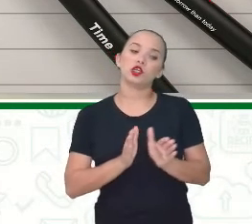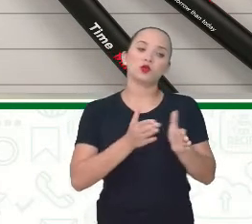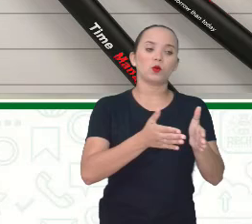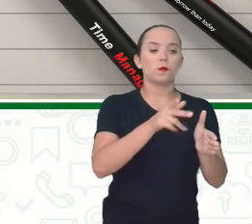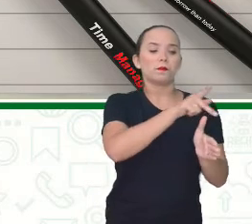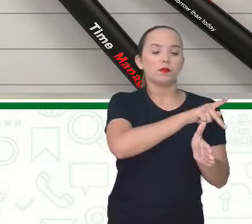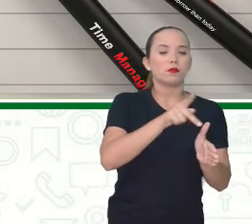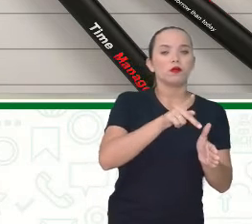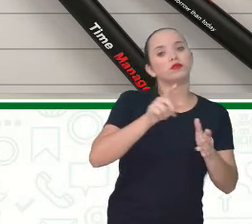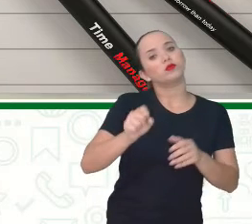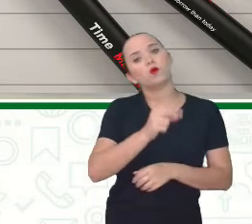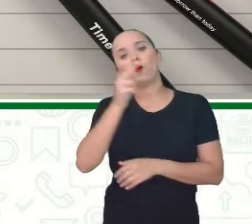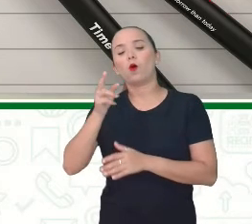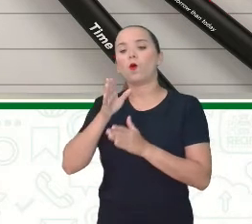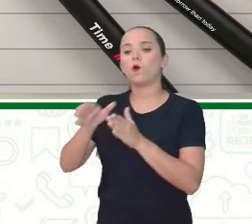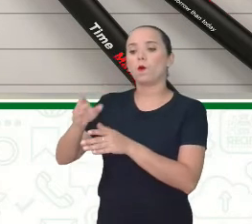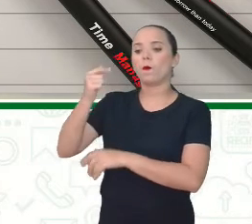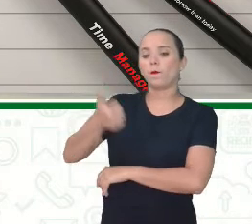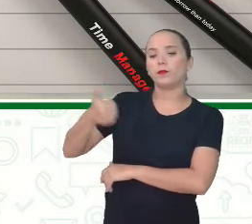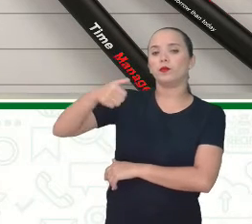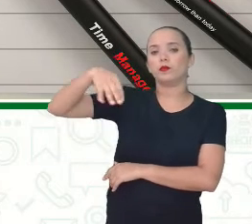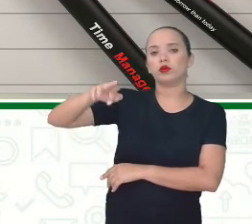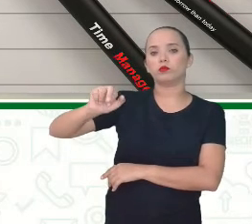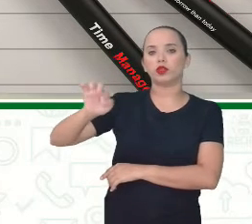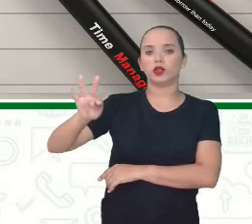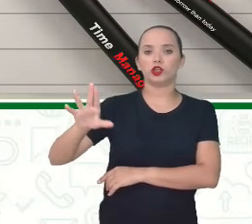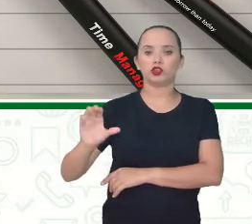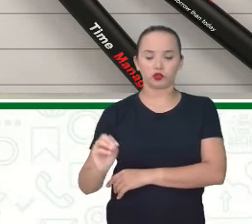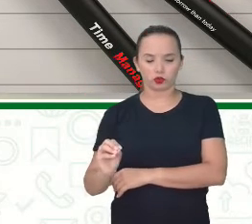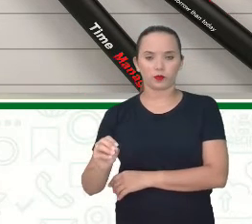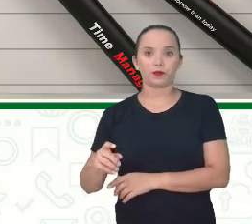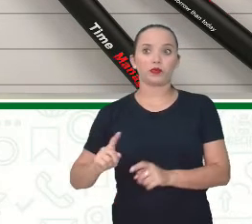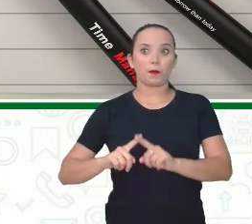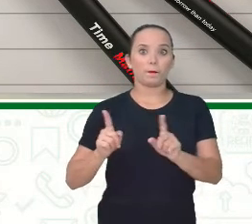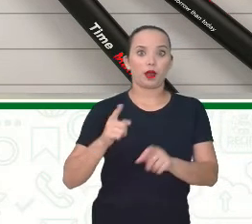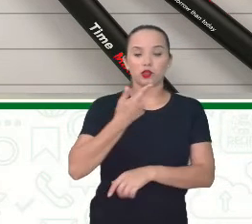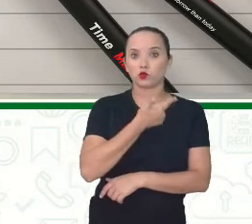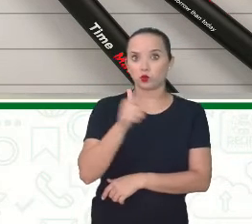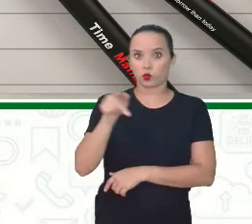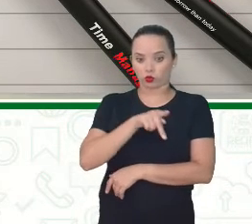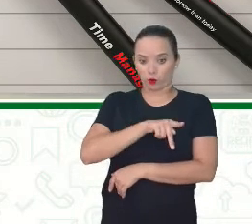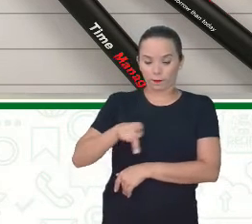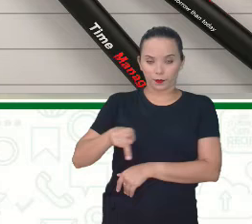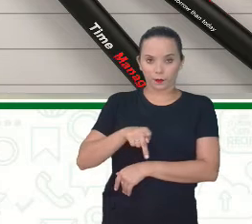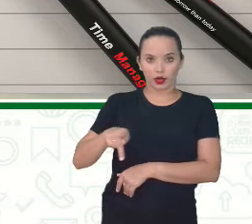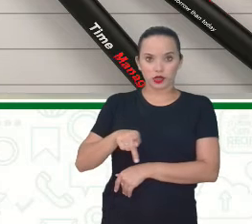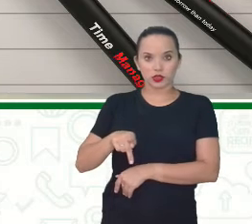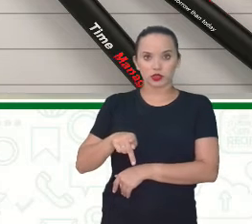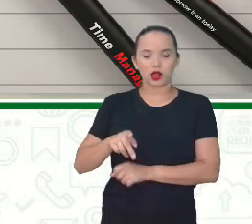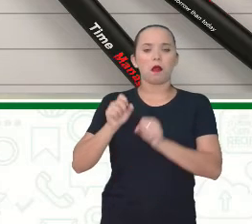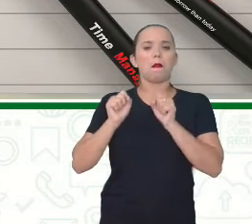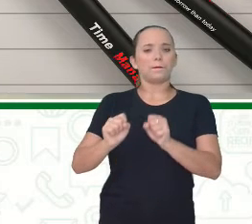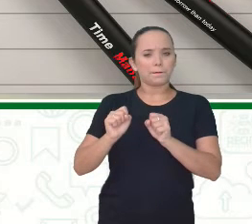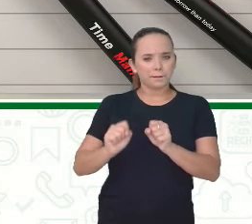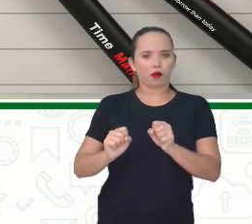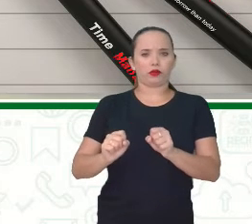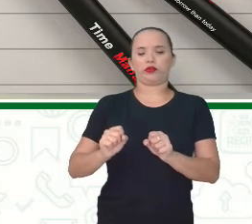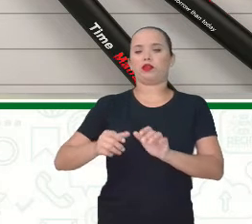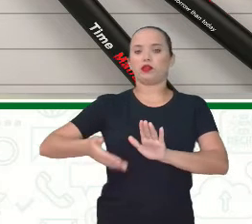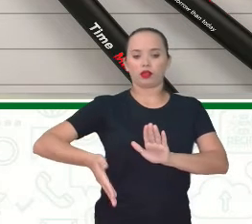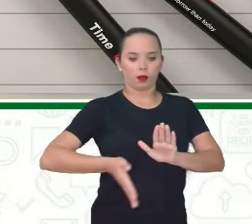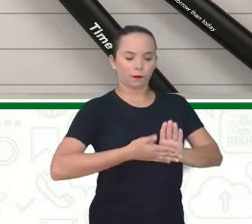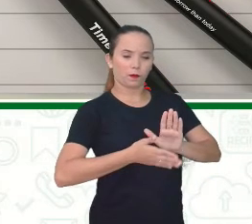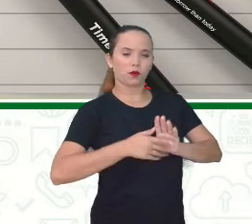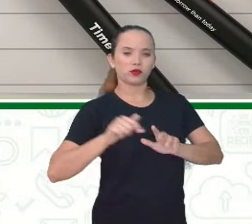presidencialismo, ele tem um poder mais direto, né? Então ele pode, né, inclusive propor leis e mandar essas leis,